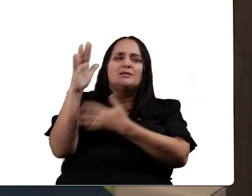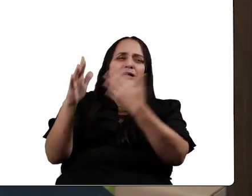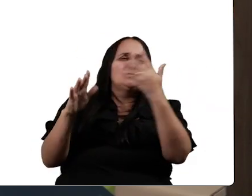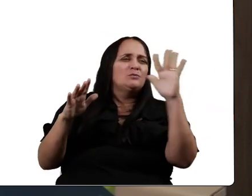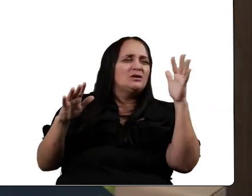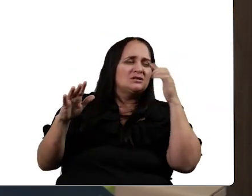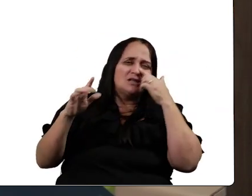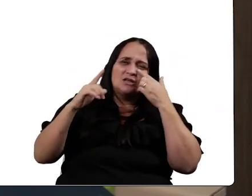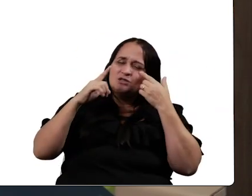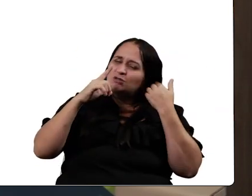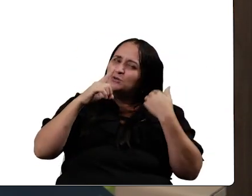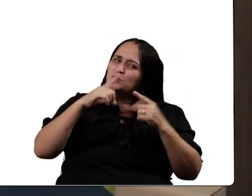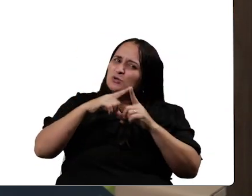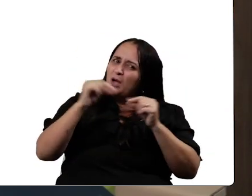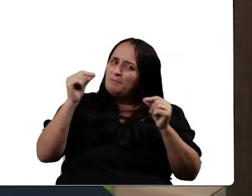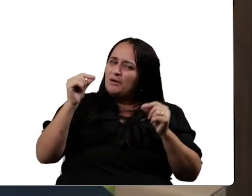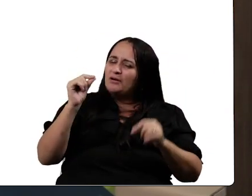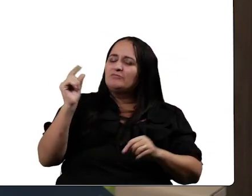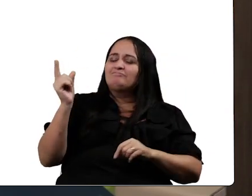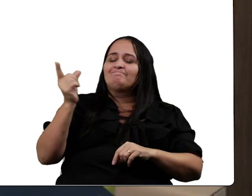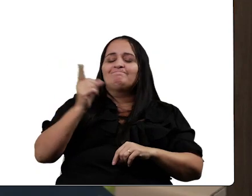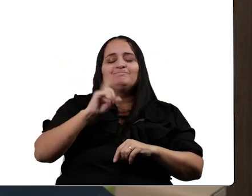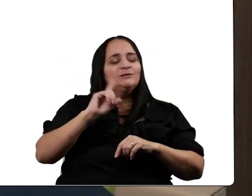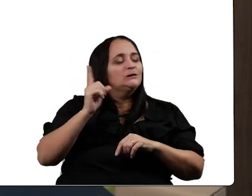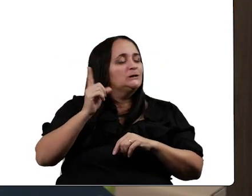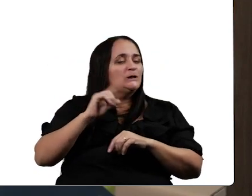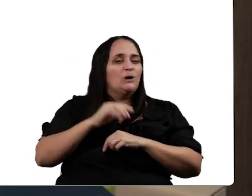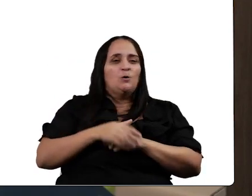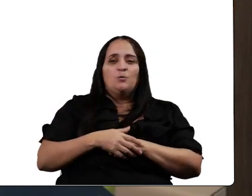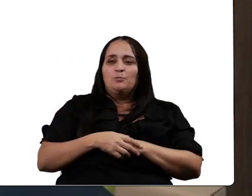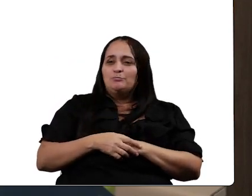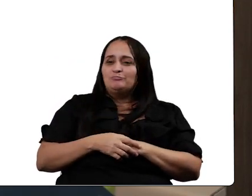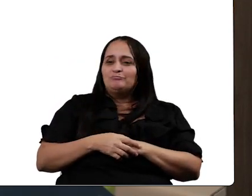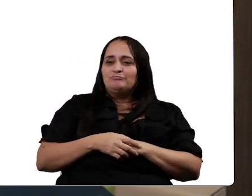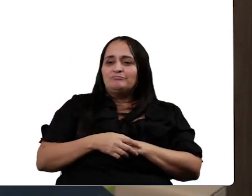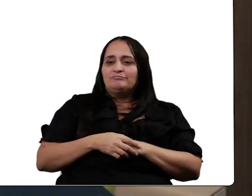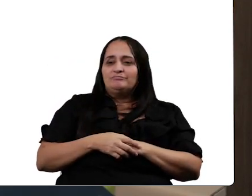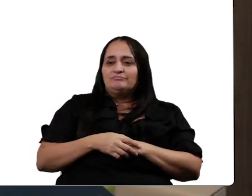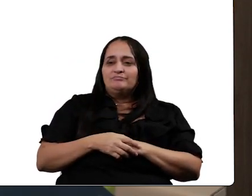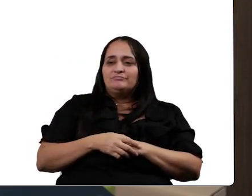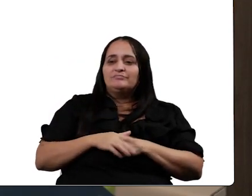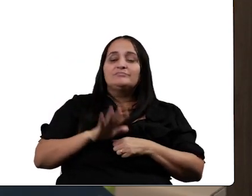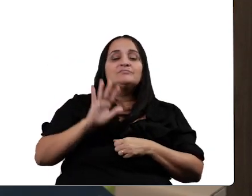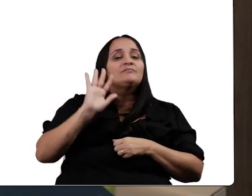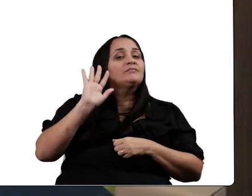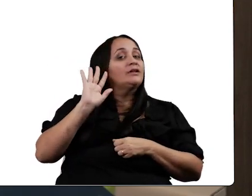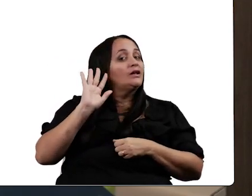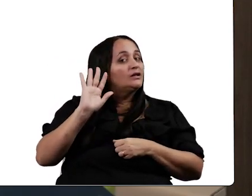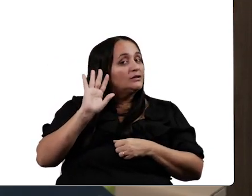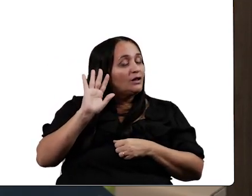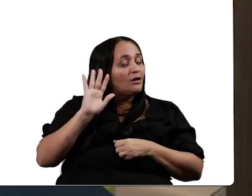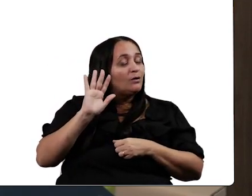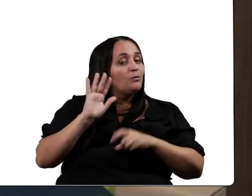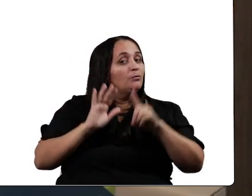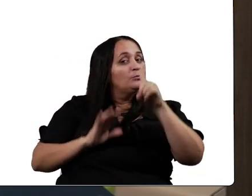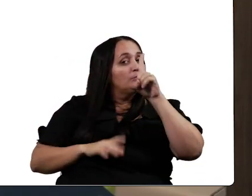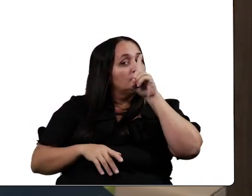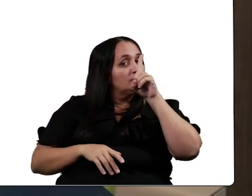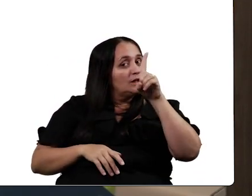do Japão. Não, nada a ver. A mensagem é para os japoneses. Então, vamos para a letra